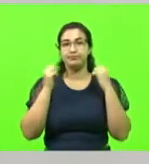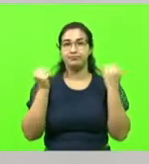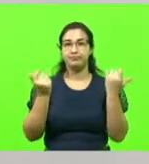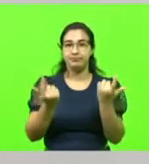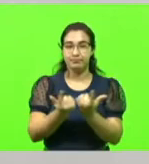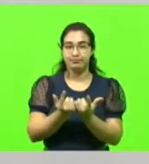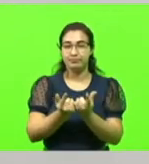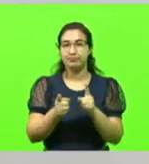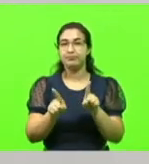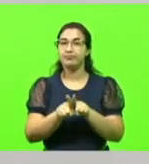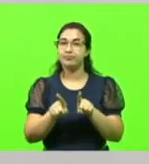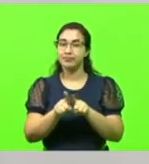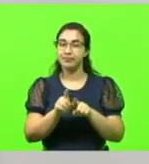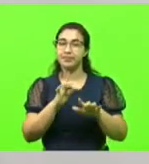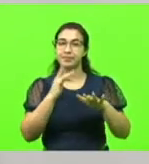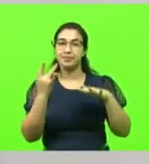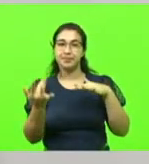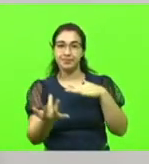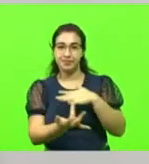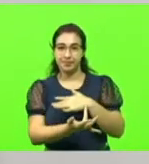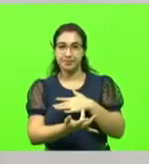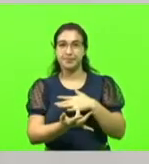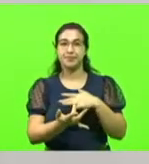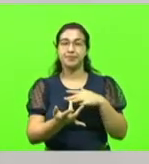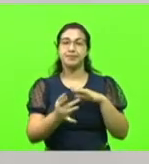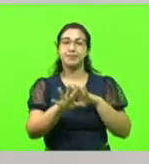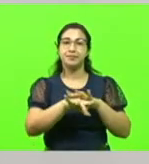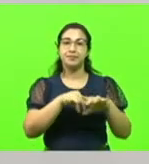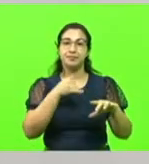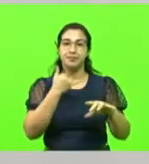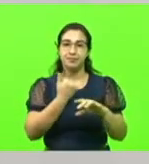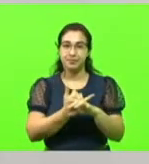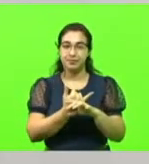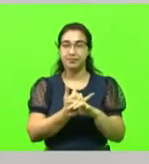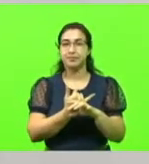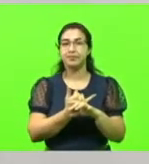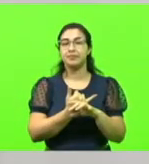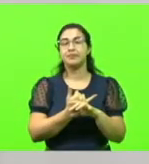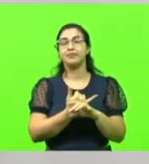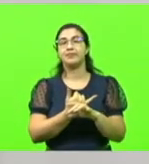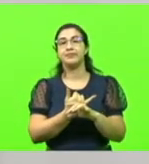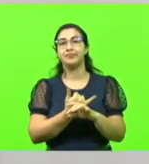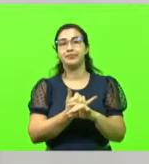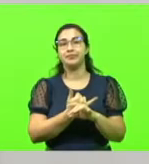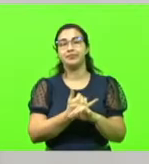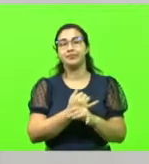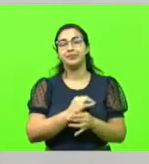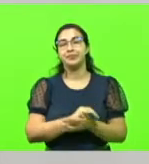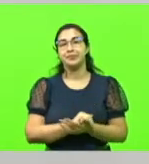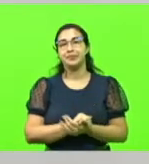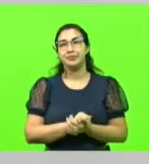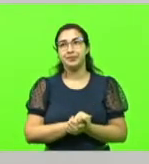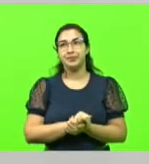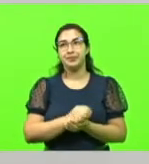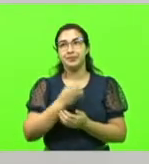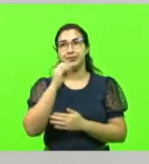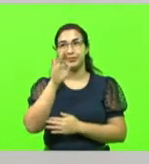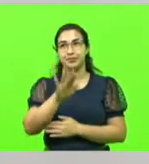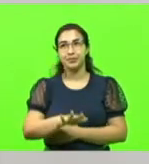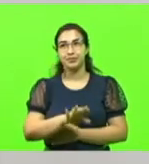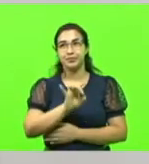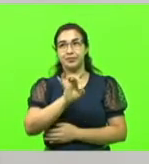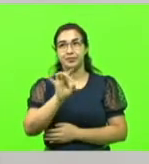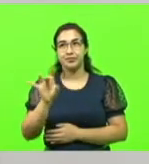plataformas digitais aqui da casa, pelo canal YouTube da LESC e pelas nossas redes sociais também. Boa tarde a cada um dos